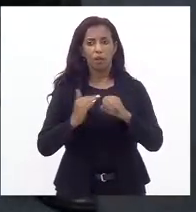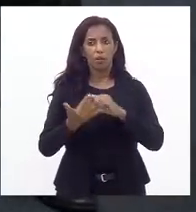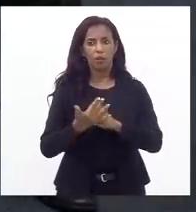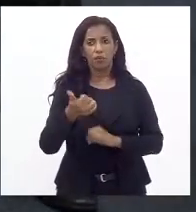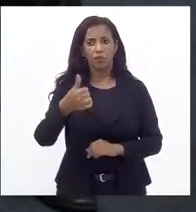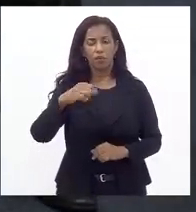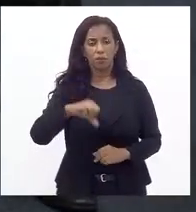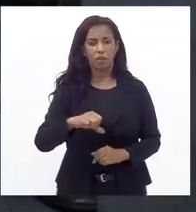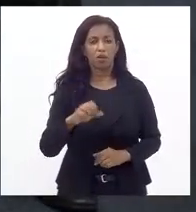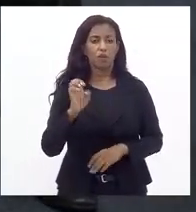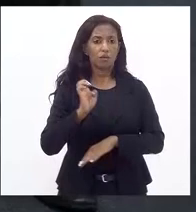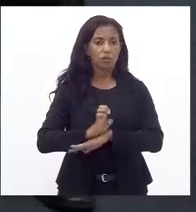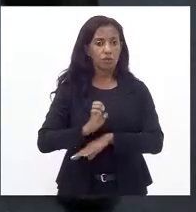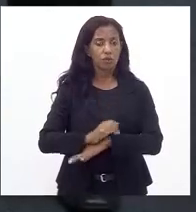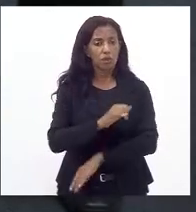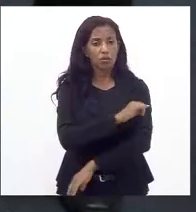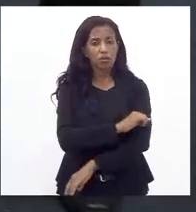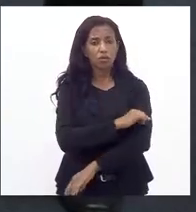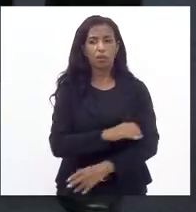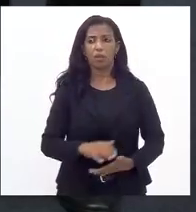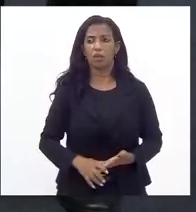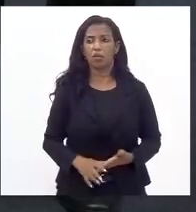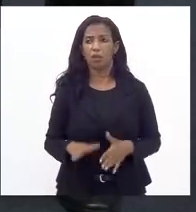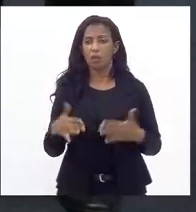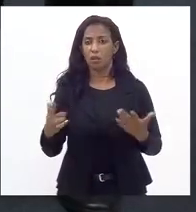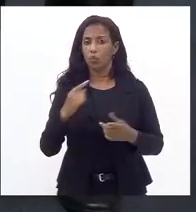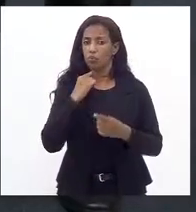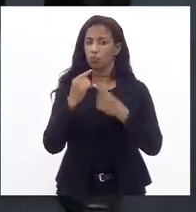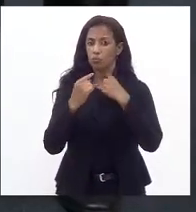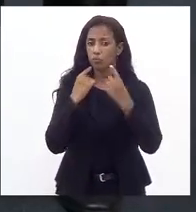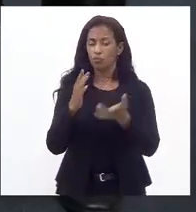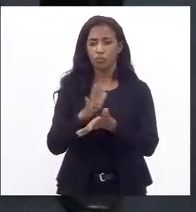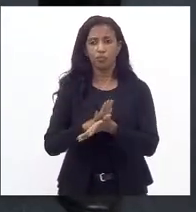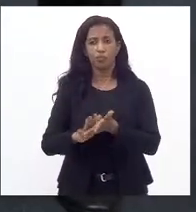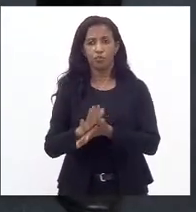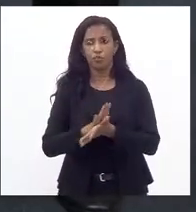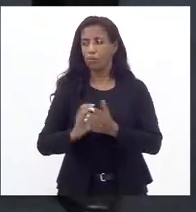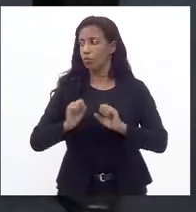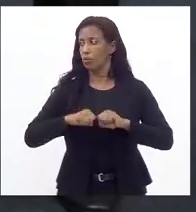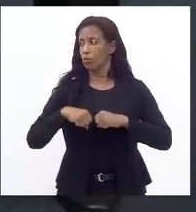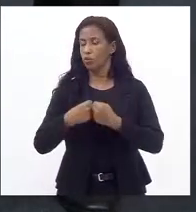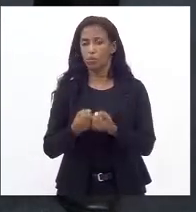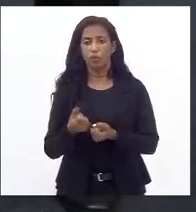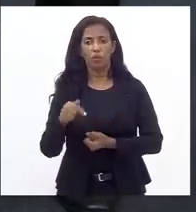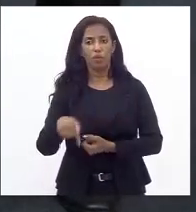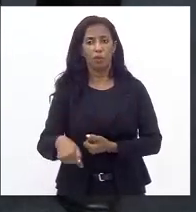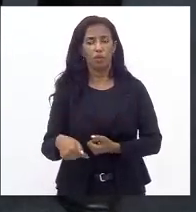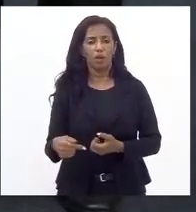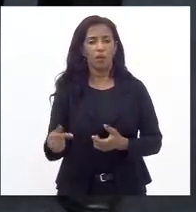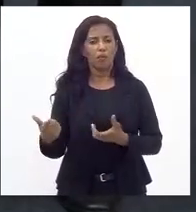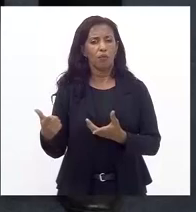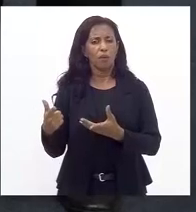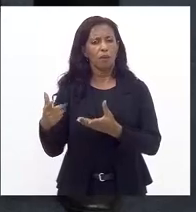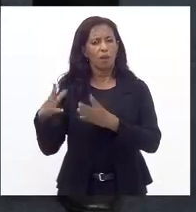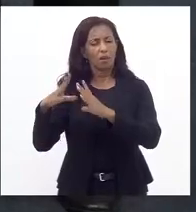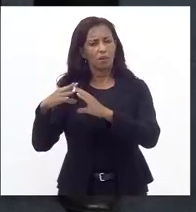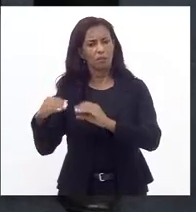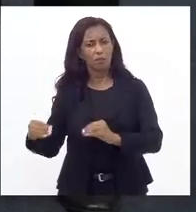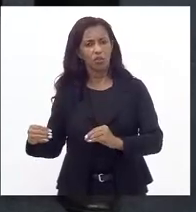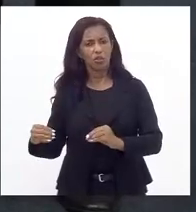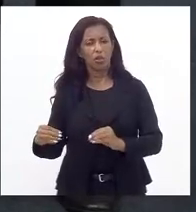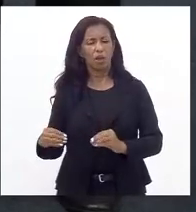covid-19 no estado do Rio de Janeiro então Sem dúvida nenhuma os esforços Aqui foram para mitigar